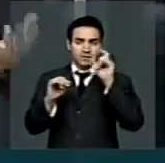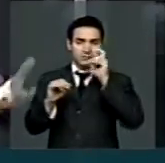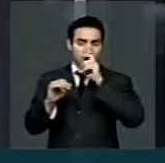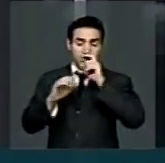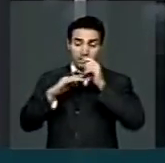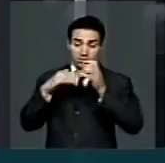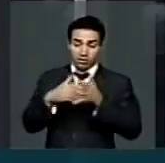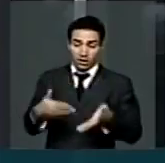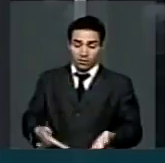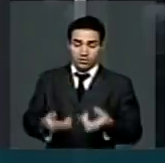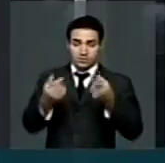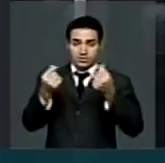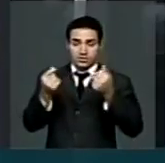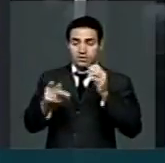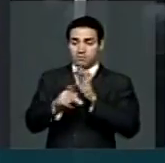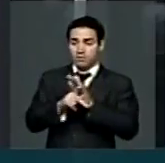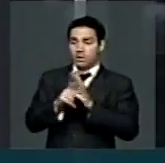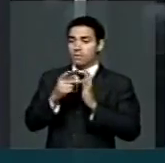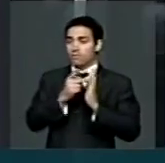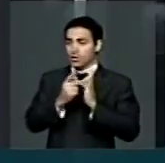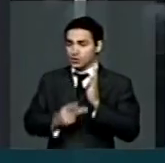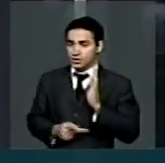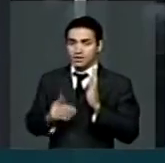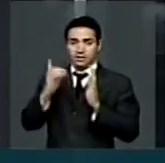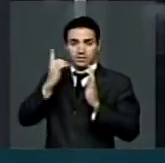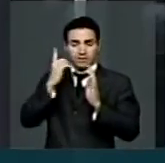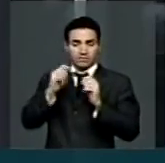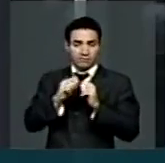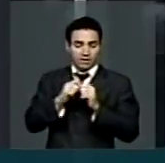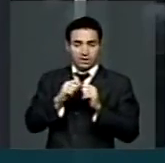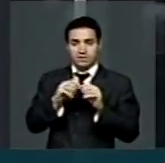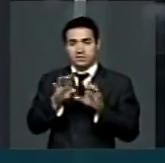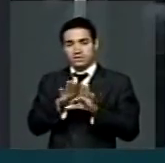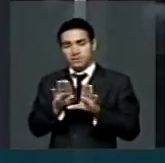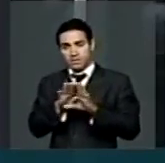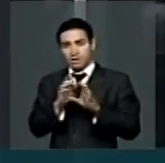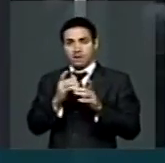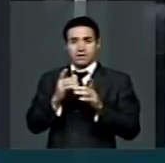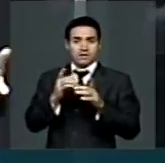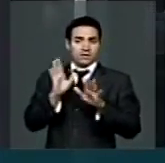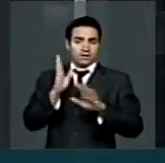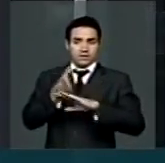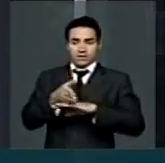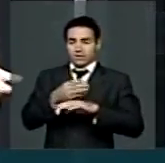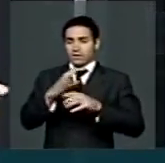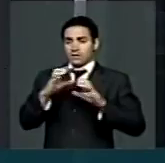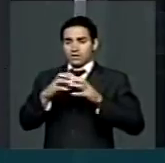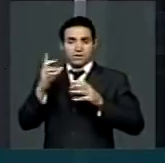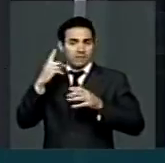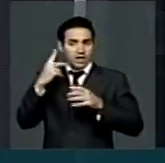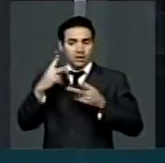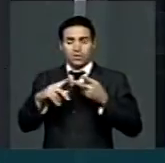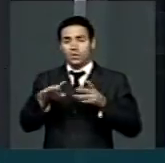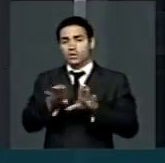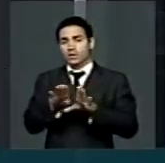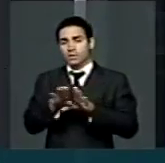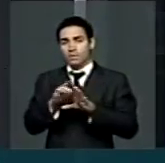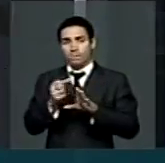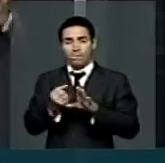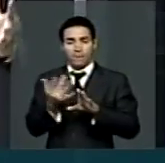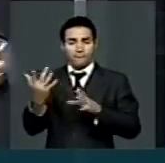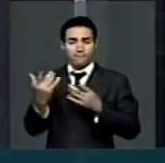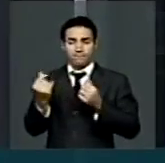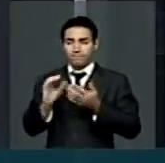esses recursos das emendas de iniciativa popular, com atas na Câmara Municipal, a Comissão de Orçamento ficou lá com um